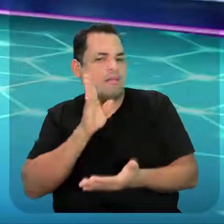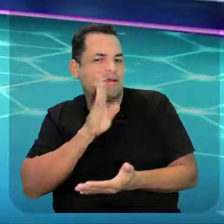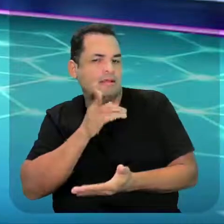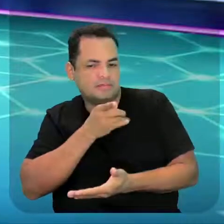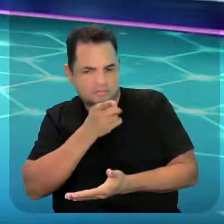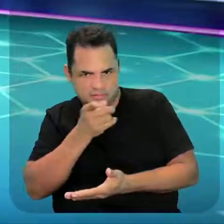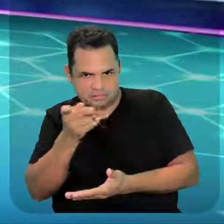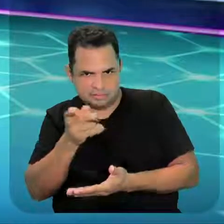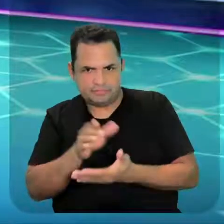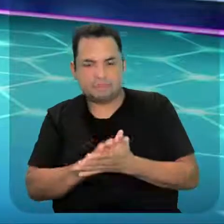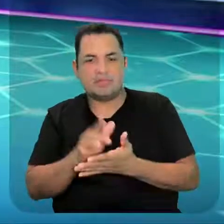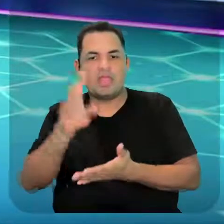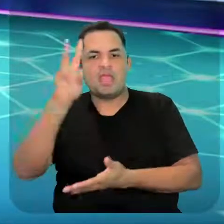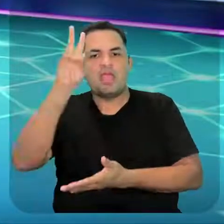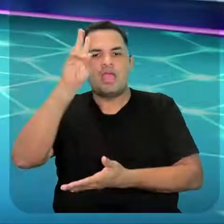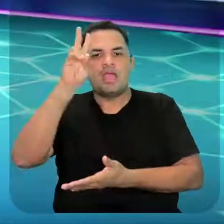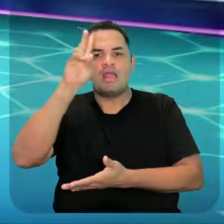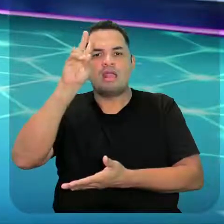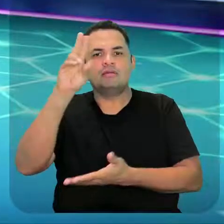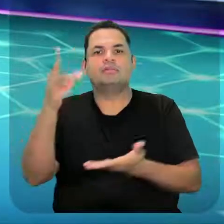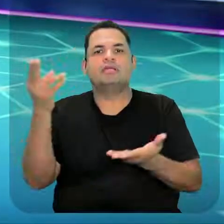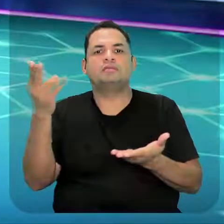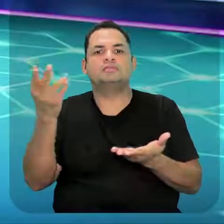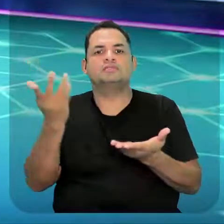estamos falando sobre nas funções,